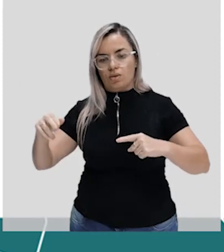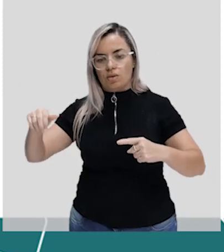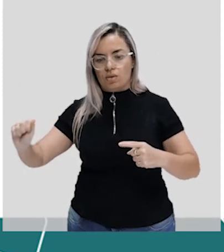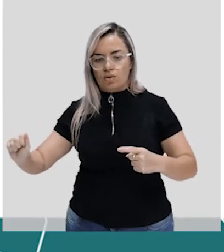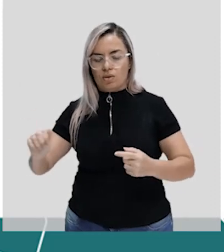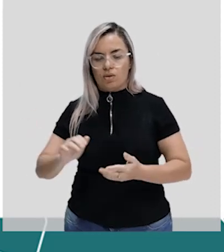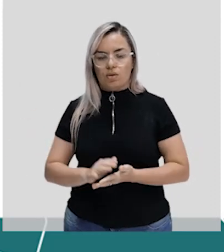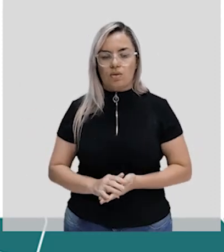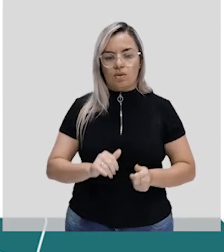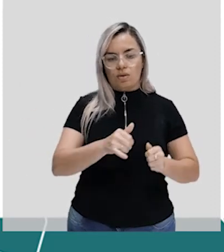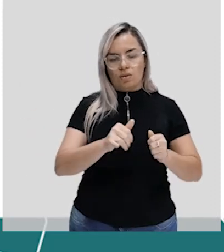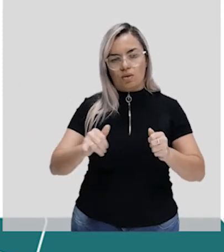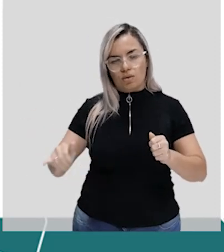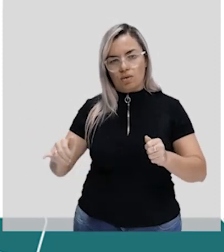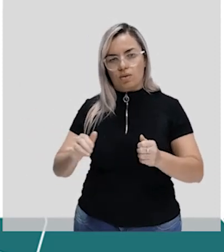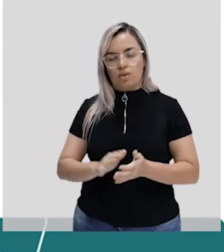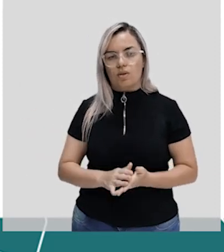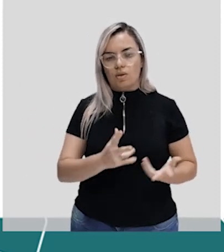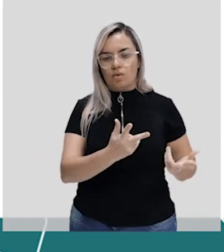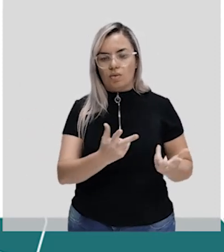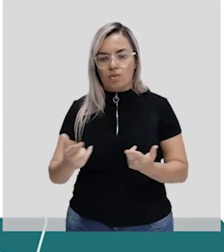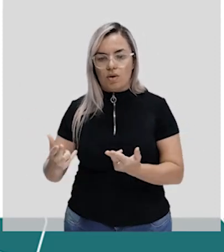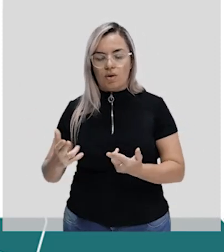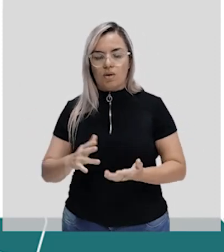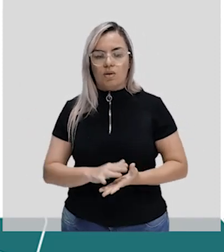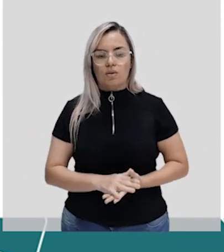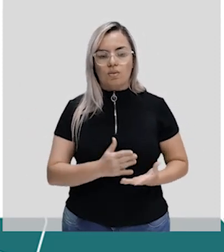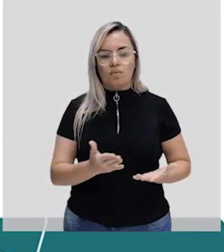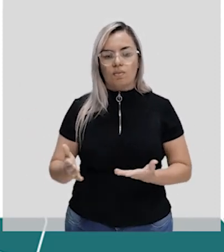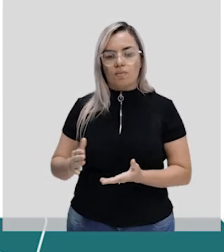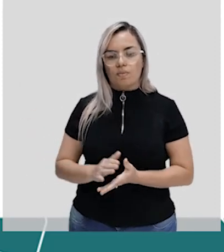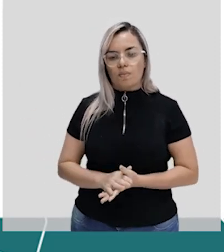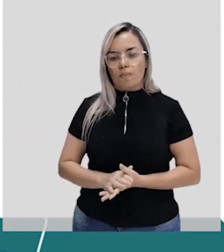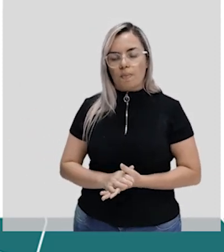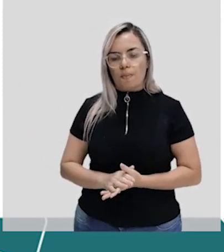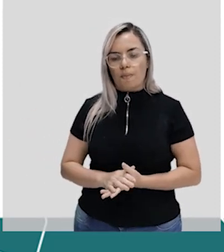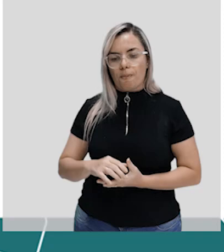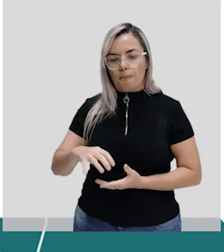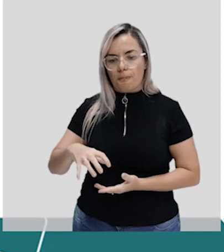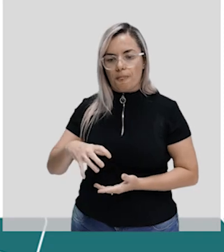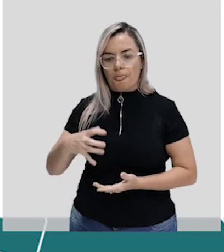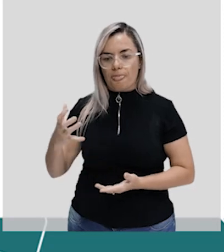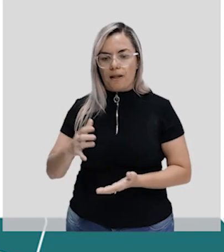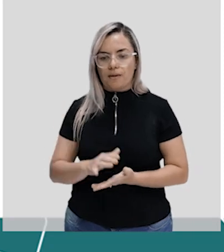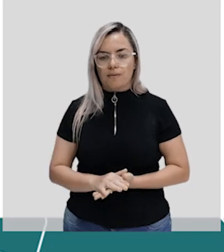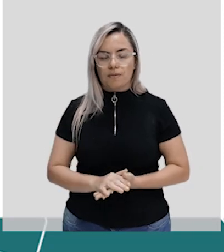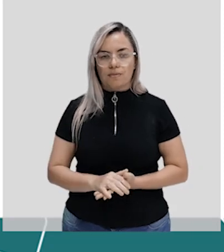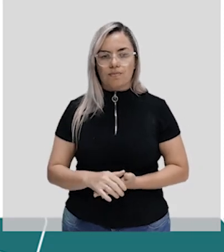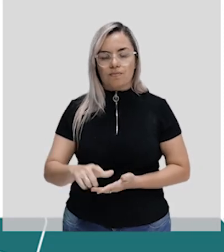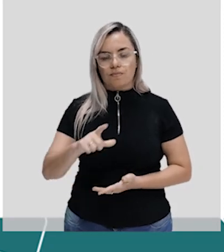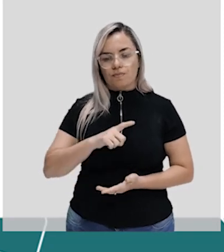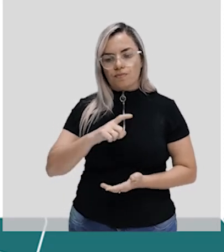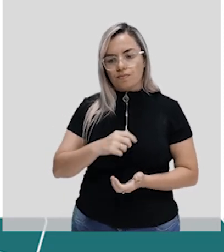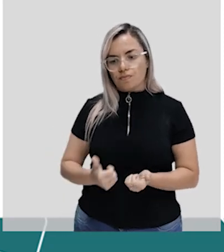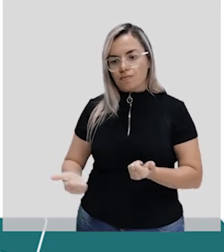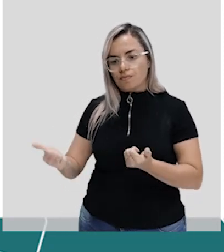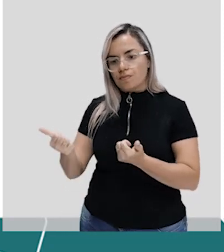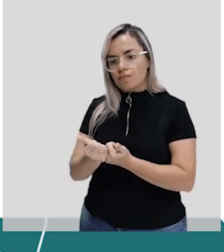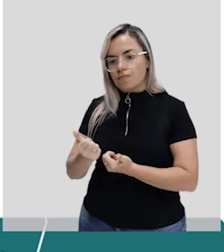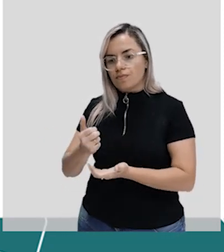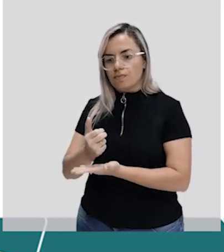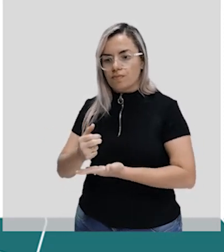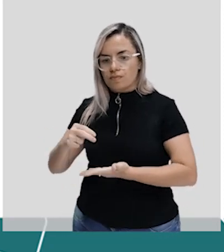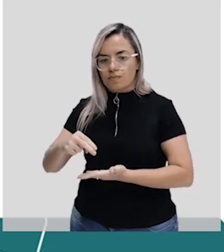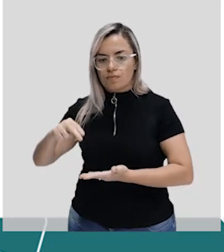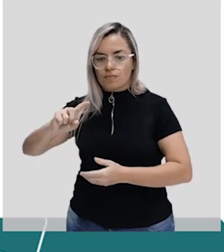A gente chama de códon sinônimo. Na maioria dos casos, a substituição de uma base nitrogenada por outra